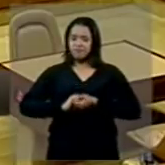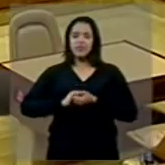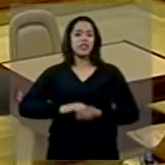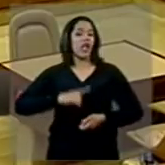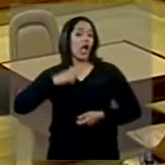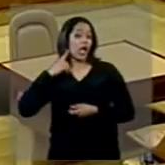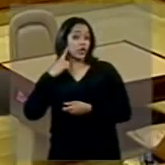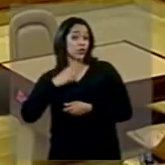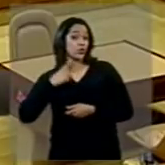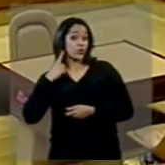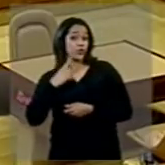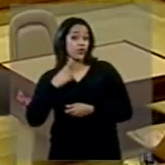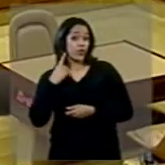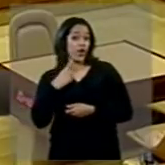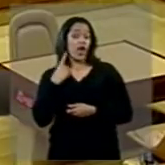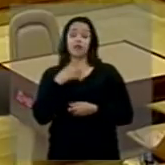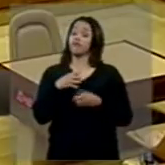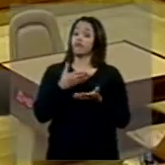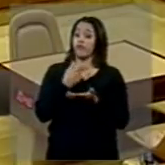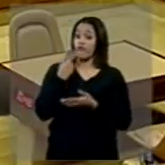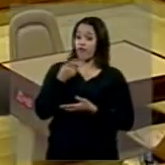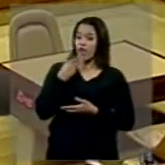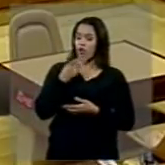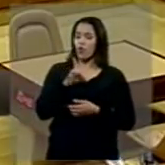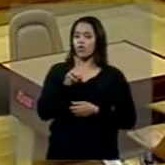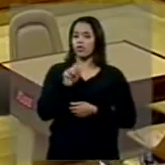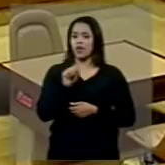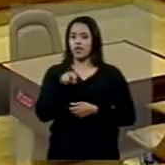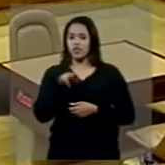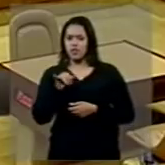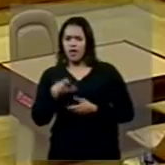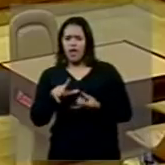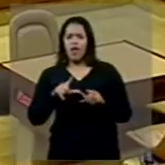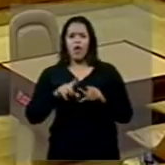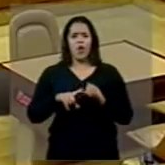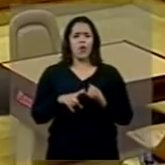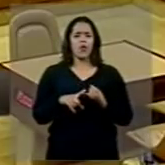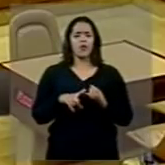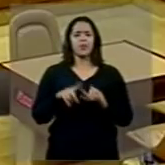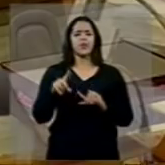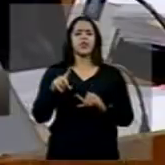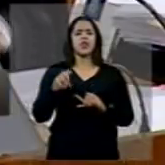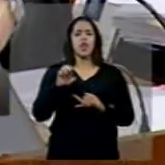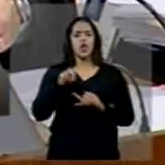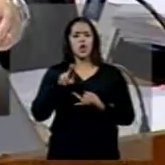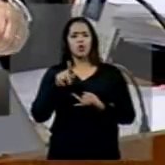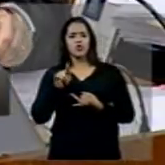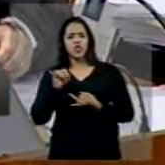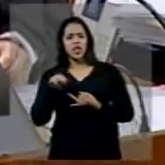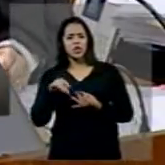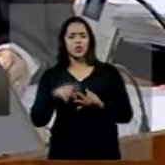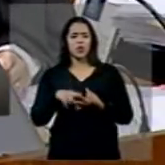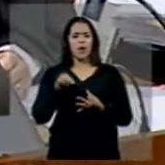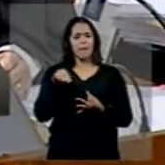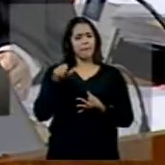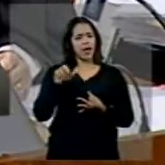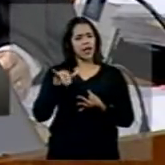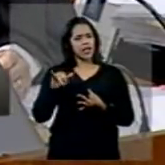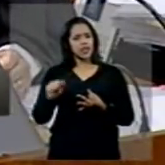da tribuna, o doutor Daniel Sarmento, o doutor Eugênio Aragão, a doutora Maria Cláudia,